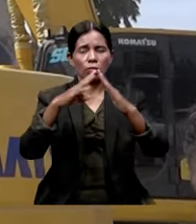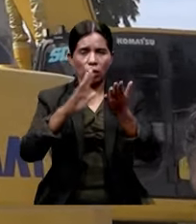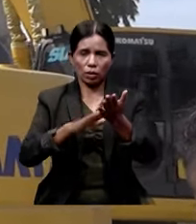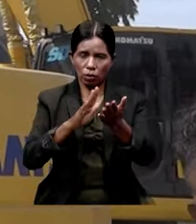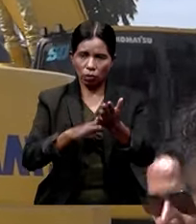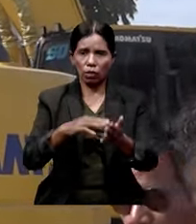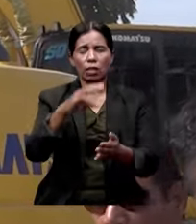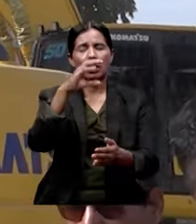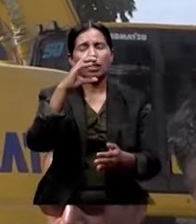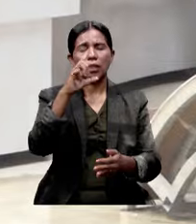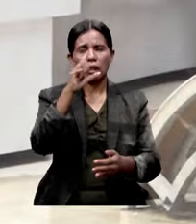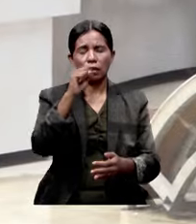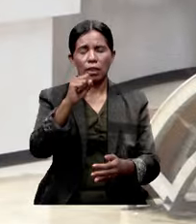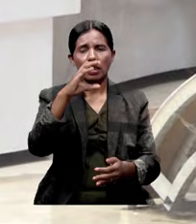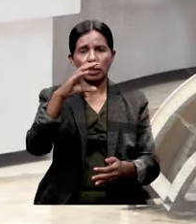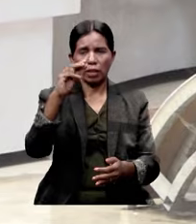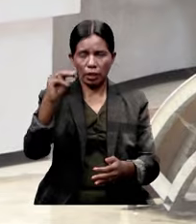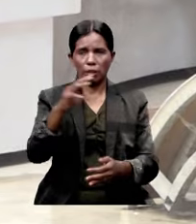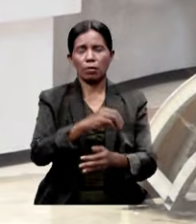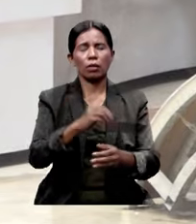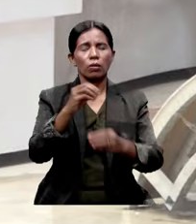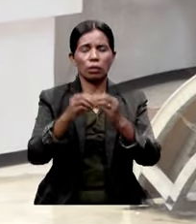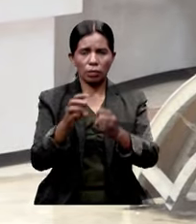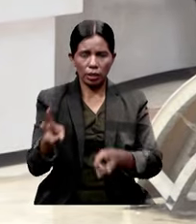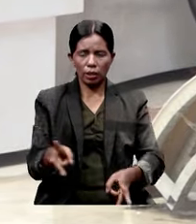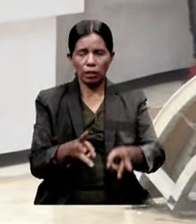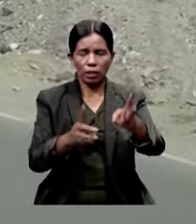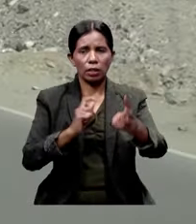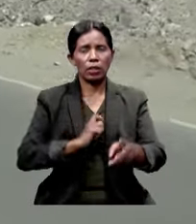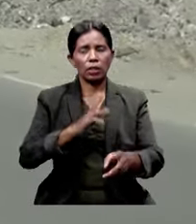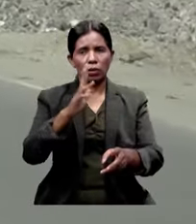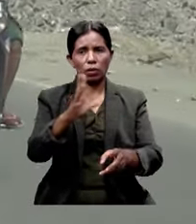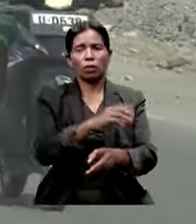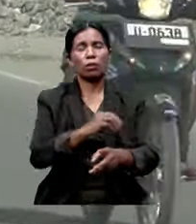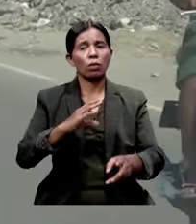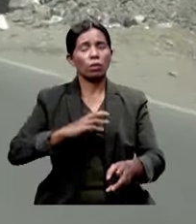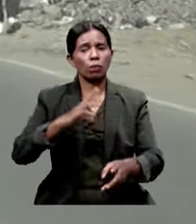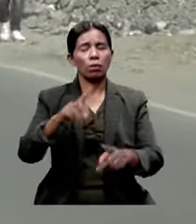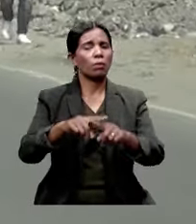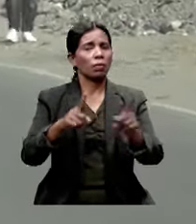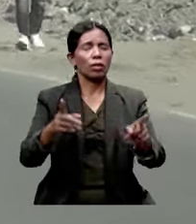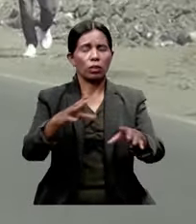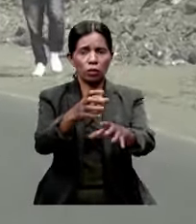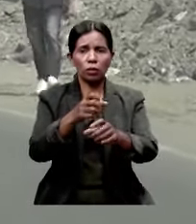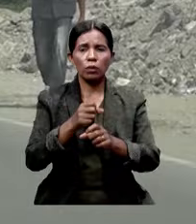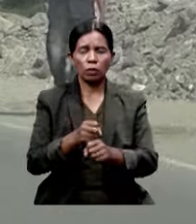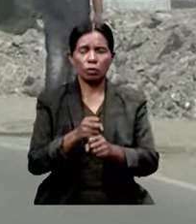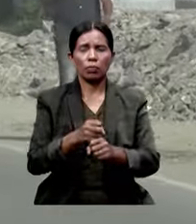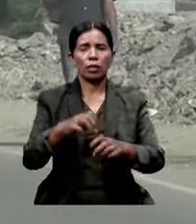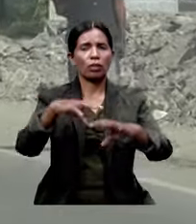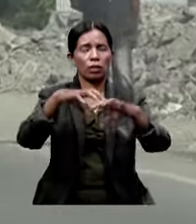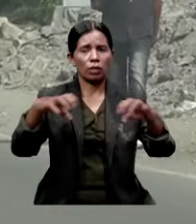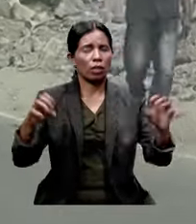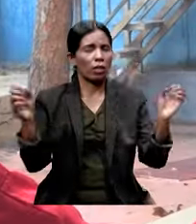Arcanjo, relaciona o projeto alargamento estrada direção Tachetolo, Toro, Tunda, Comoro. Mas bem antes, a tu sobre a equipa técnica, lá